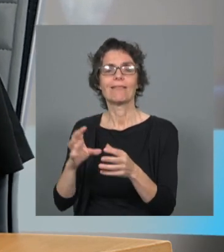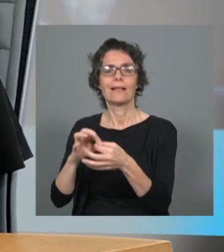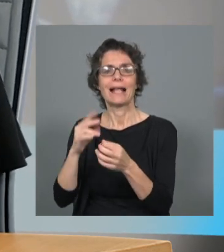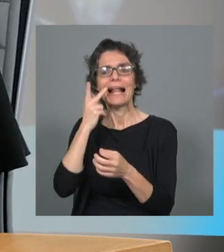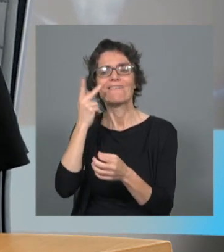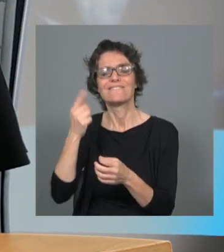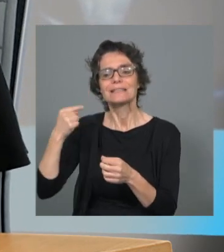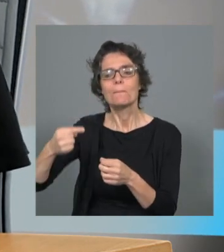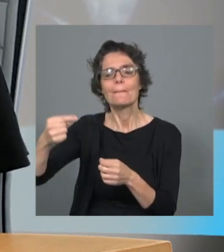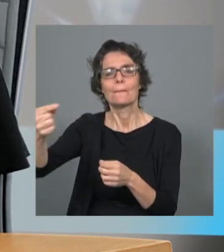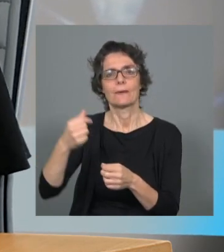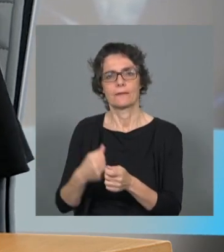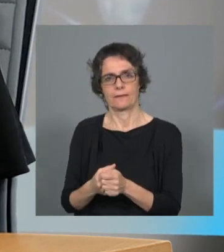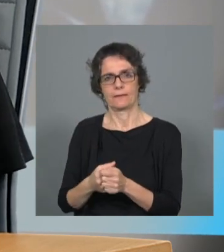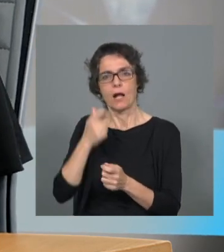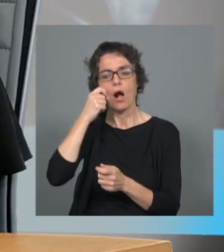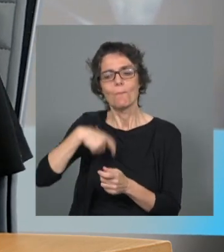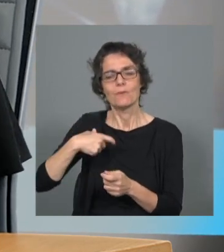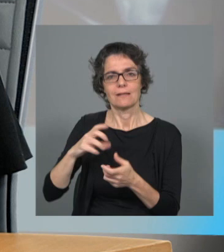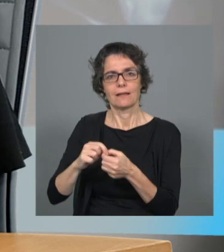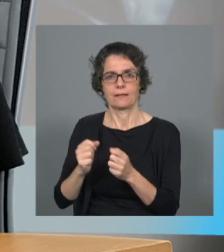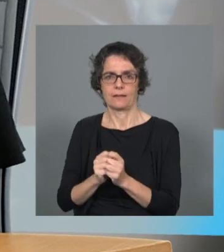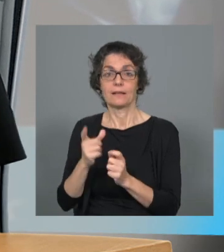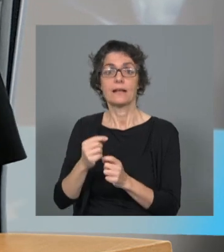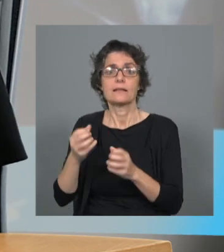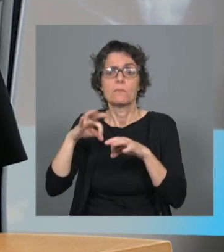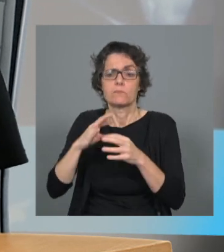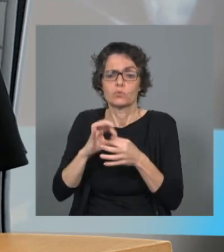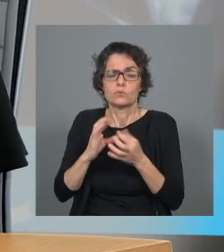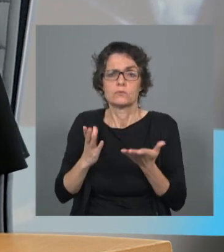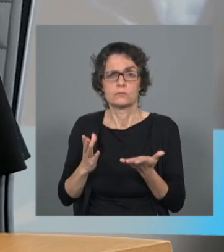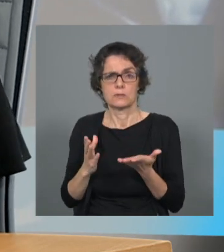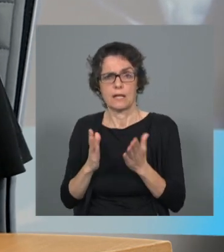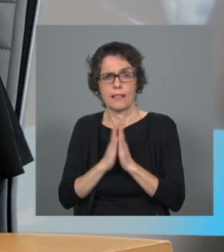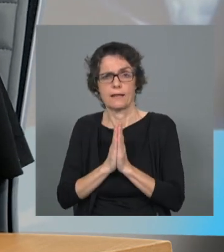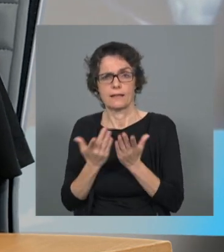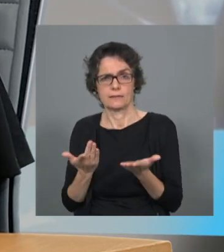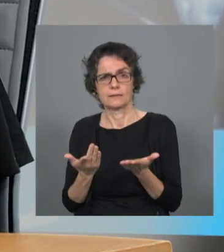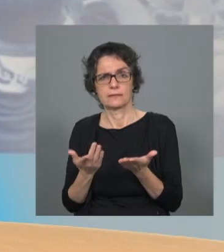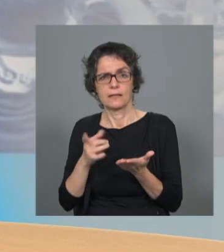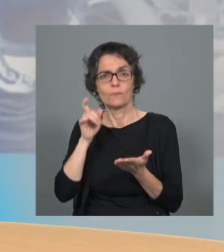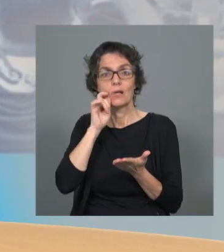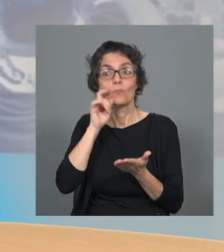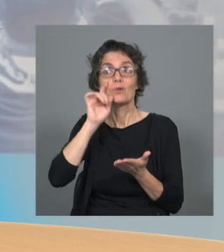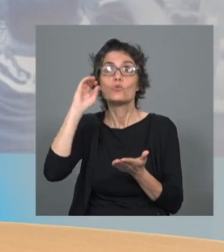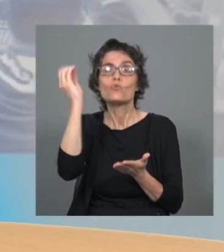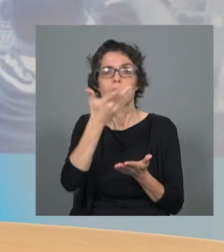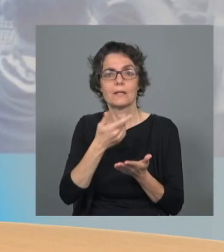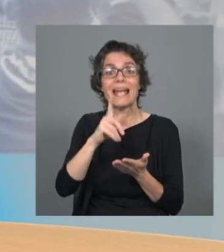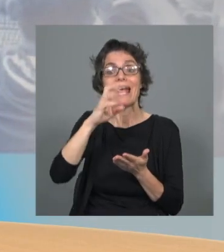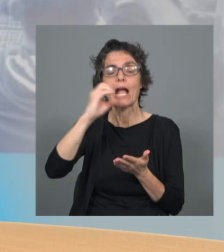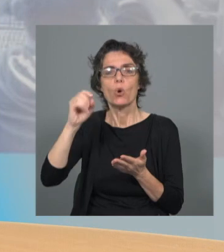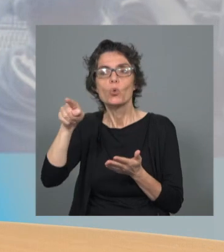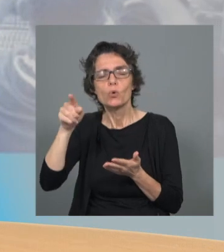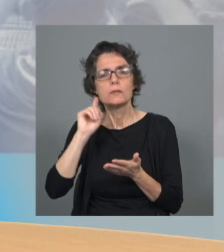vida humana e espiritual para o nosso futuro. E por isso este passo, esta assinatura deste memorando no